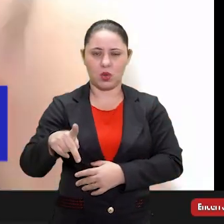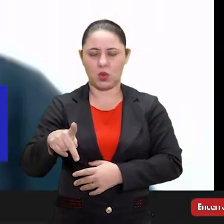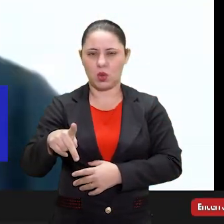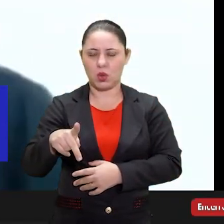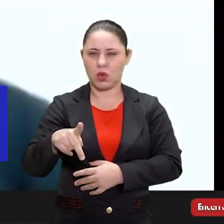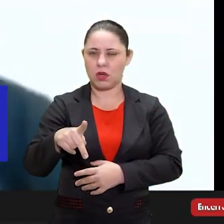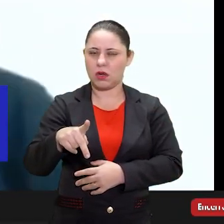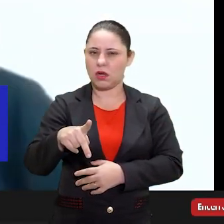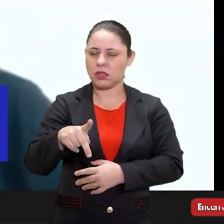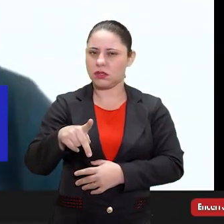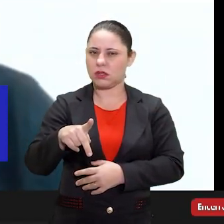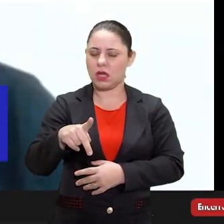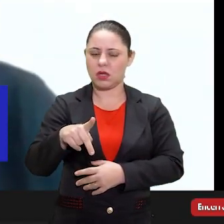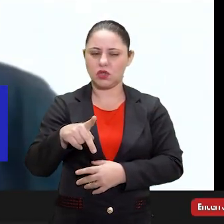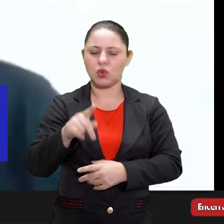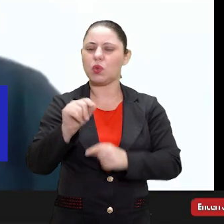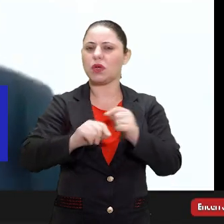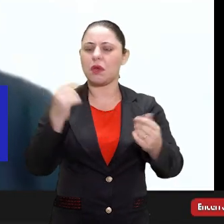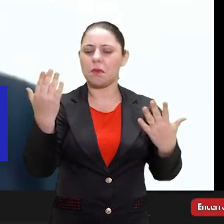isso aconteça.